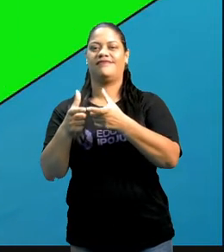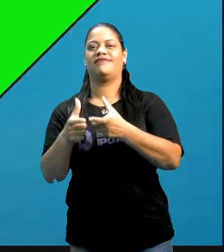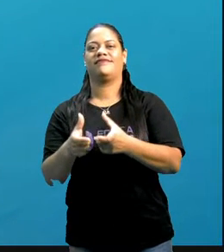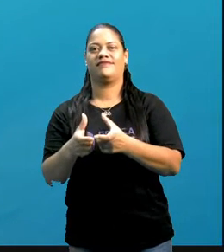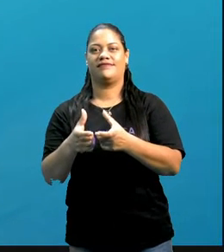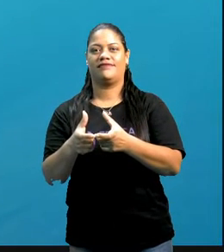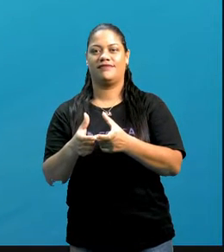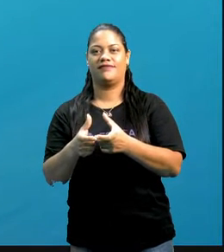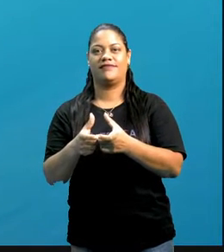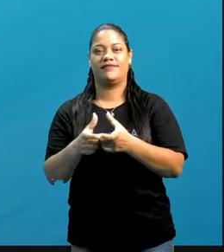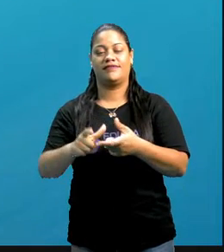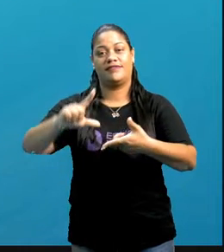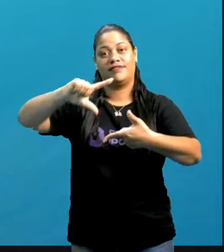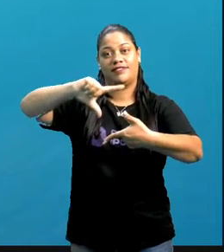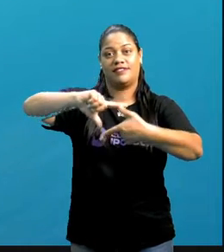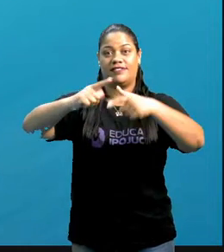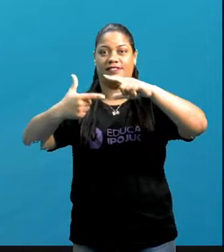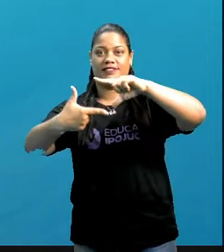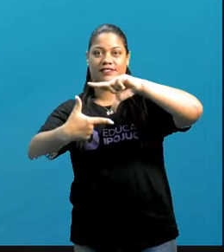Somos formas